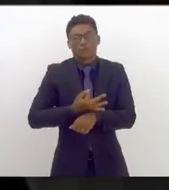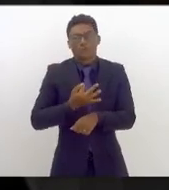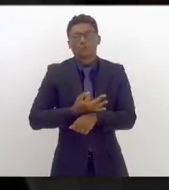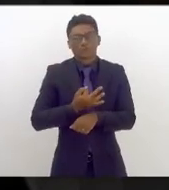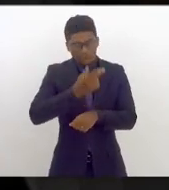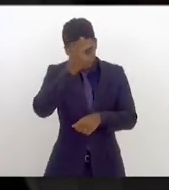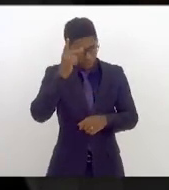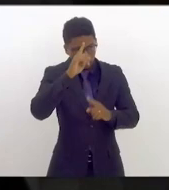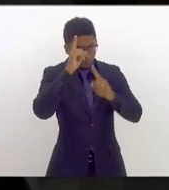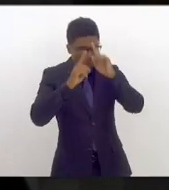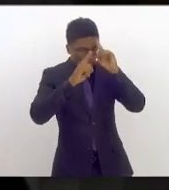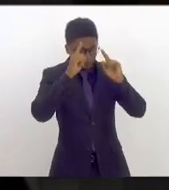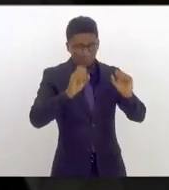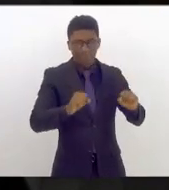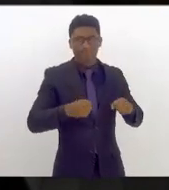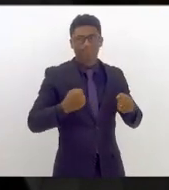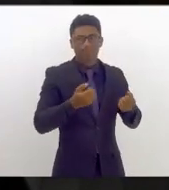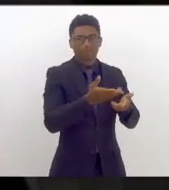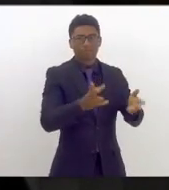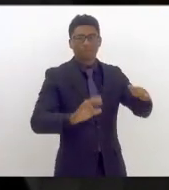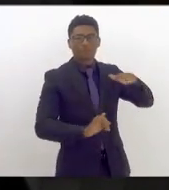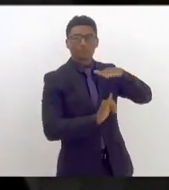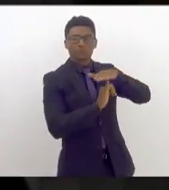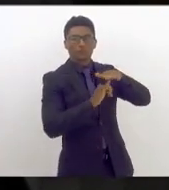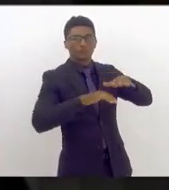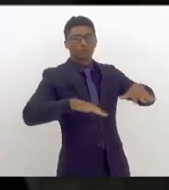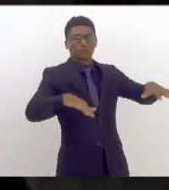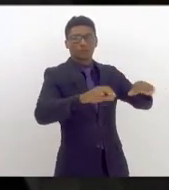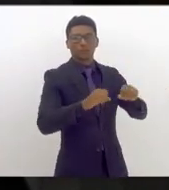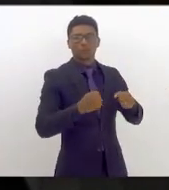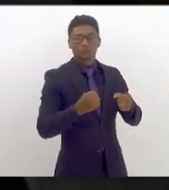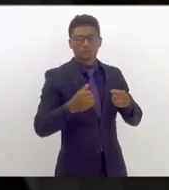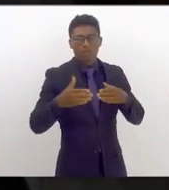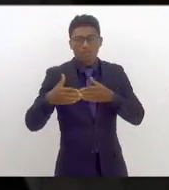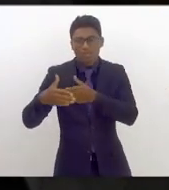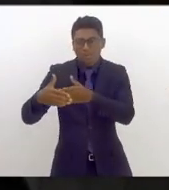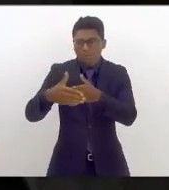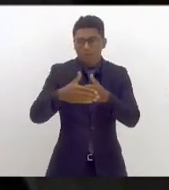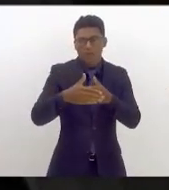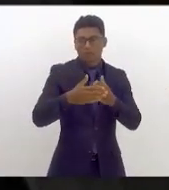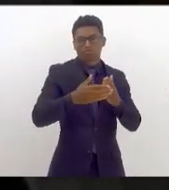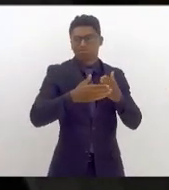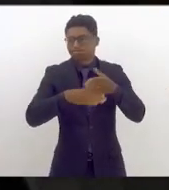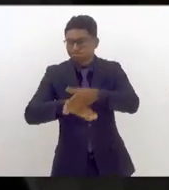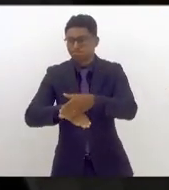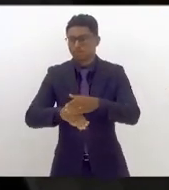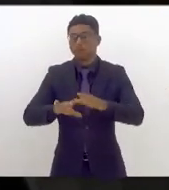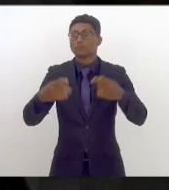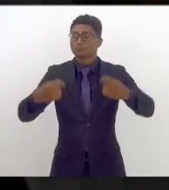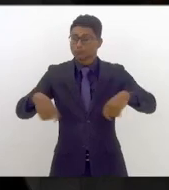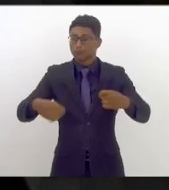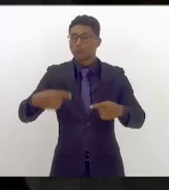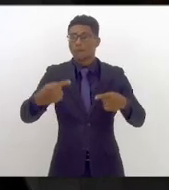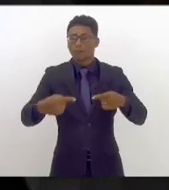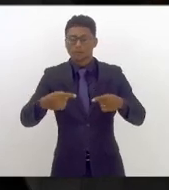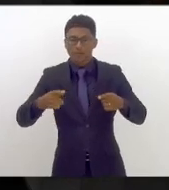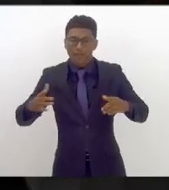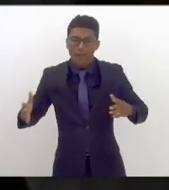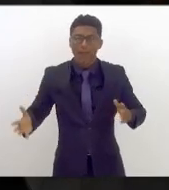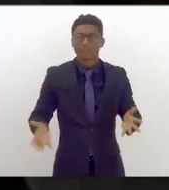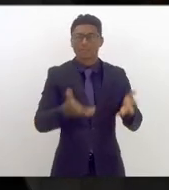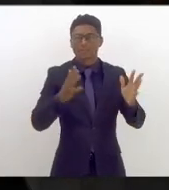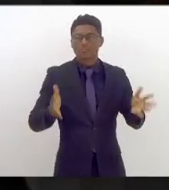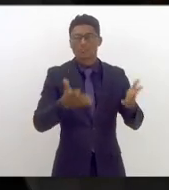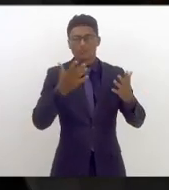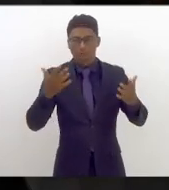criatividade, houve jogo de cintura das instituições para driblar os obstáculos, mas, evidentemente, ter uma política que apoie, que incentive, que fomente